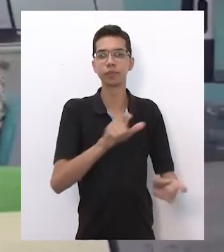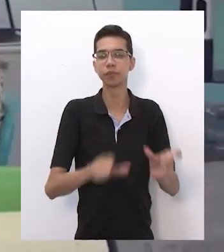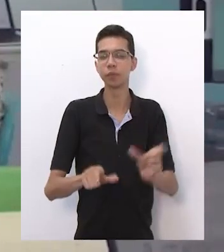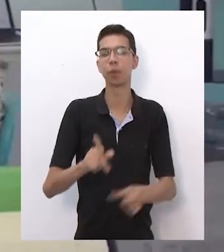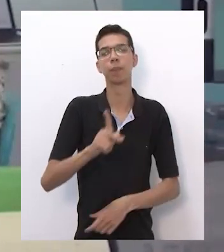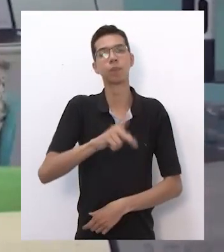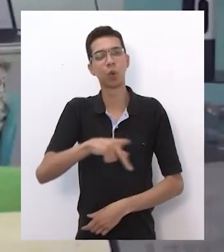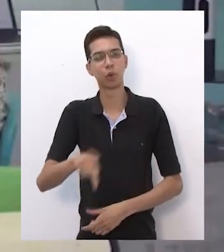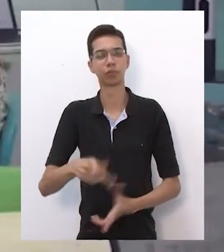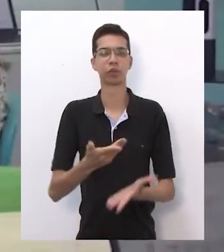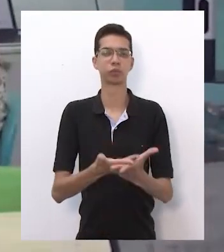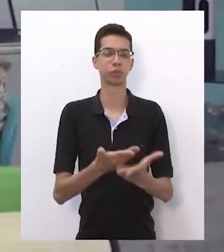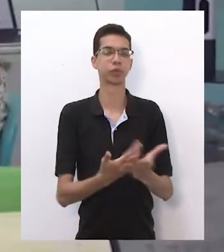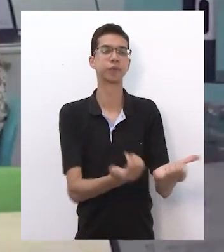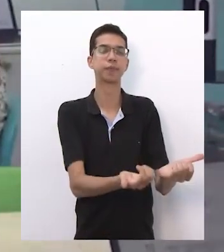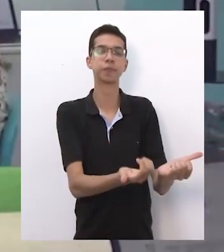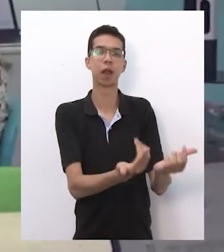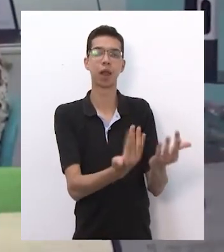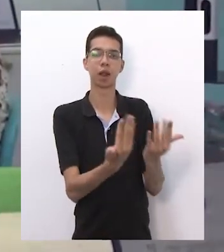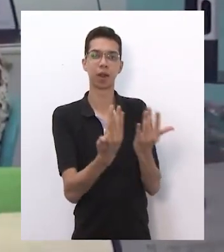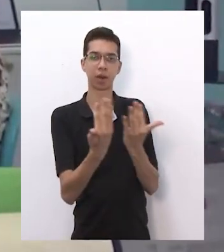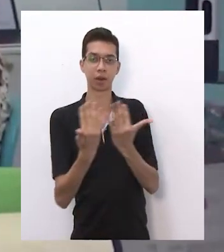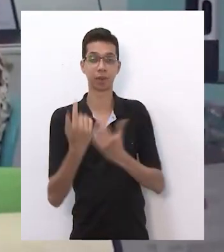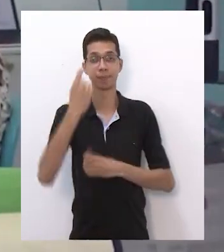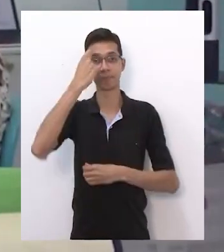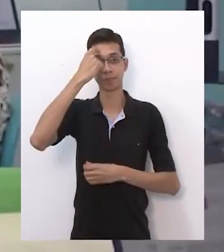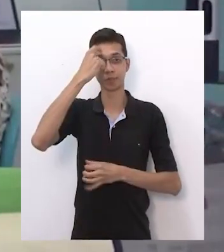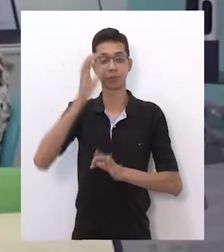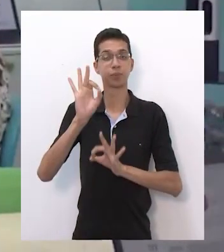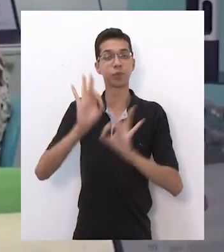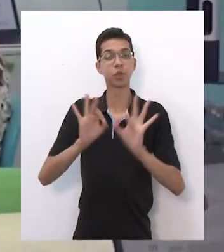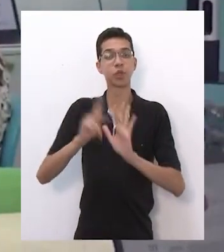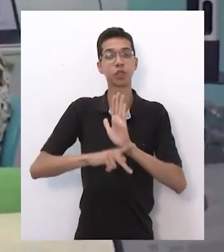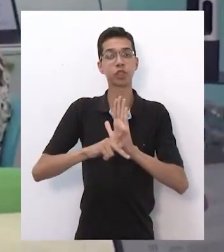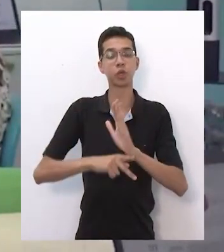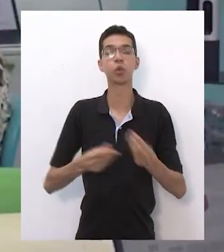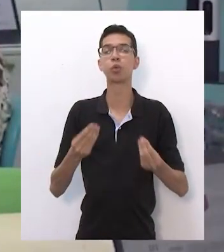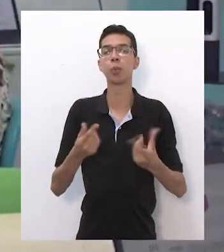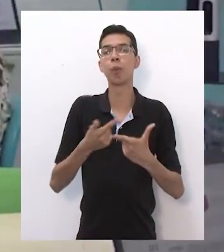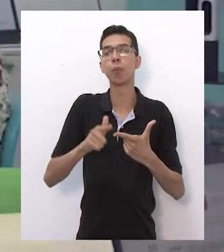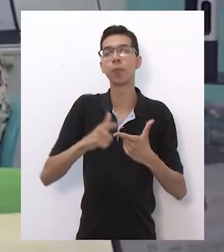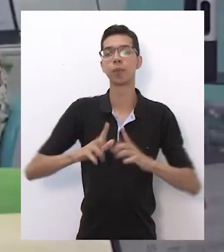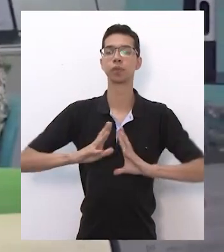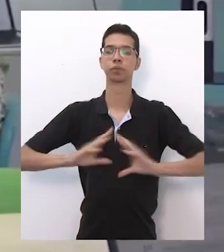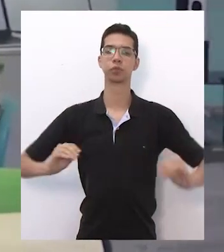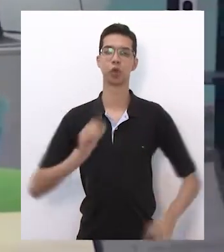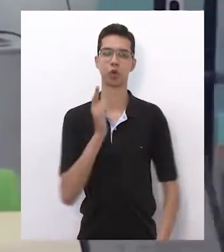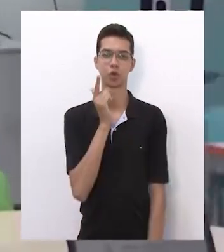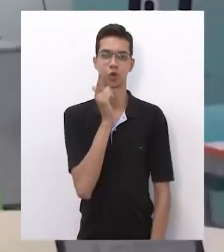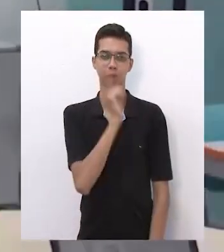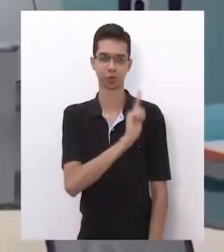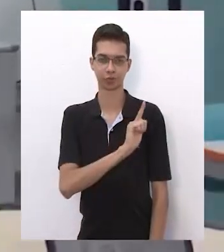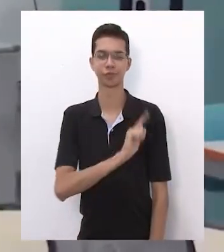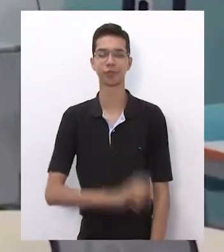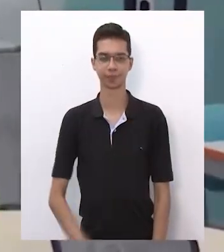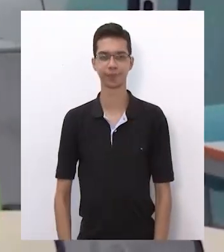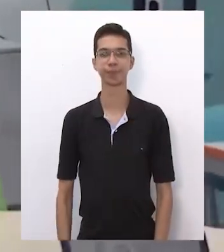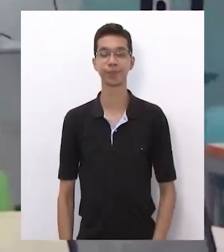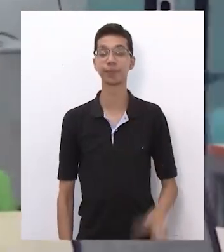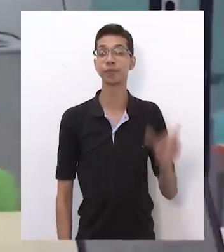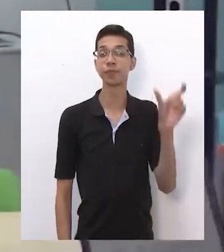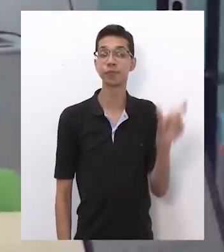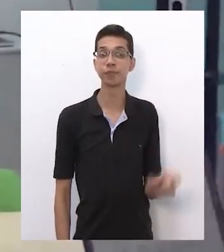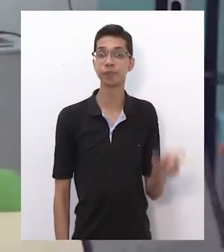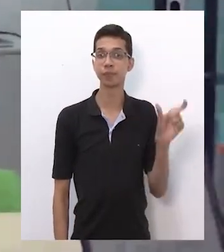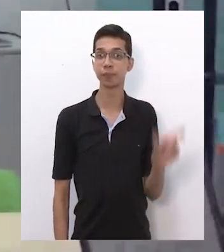vêm para pensar em projetos e em soluções para os seus problemas. Tá? Quando o estudante passa por aqui, ou o professor